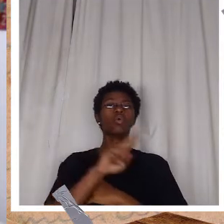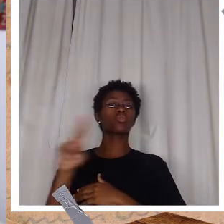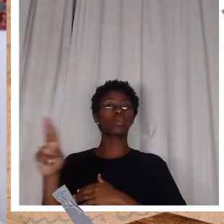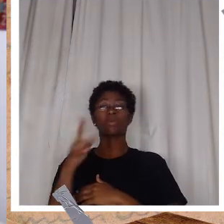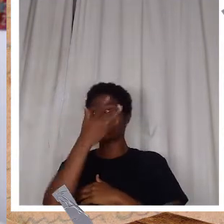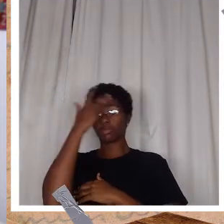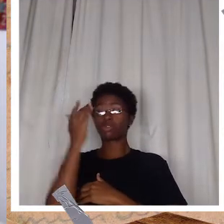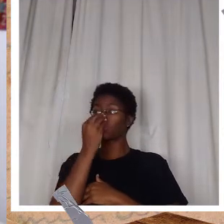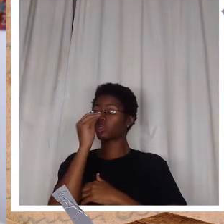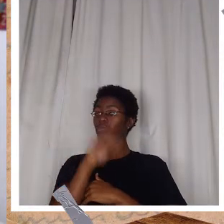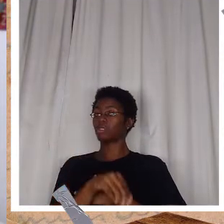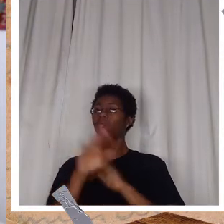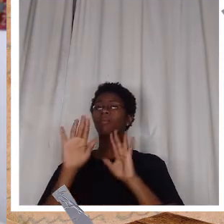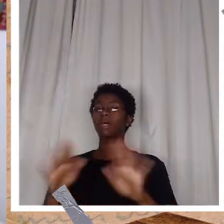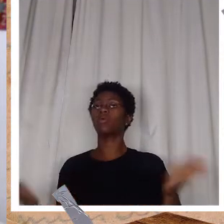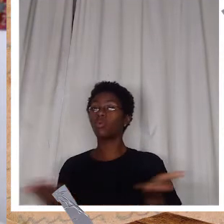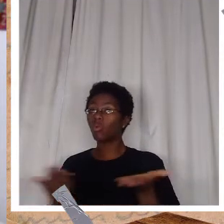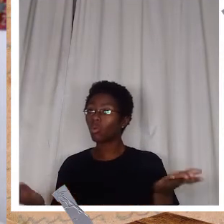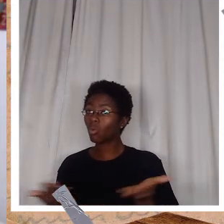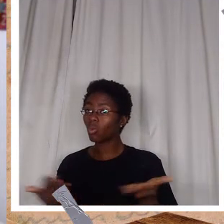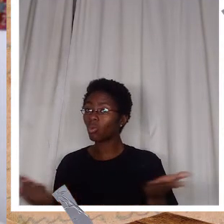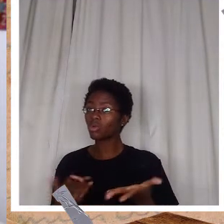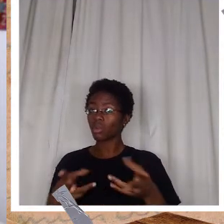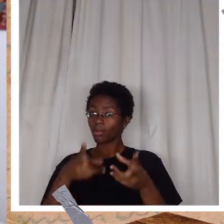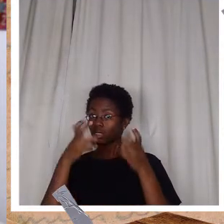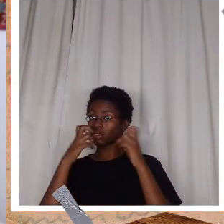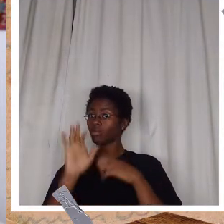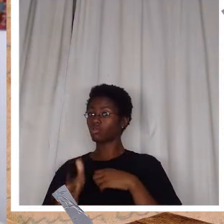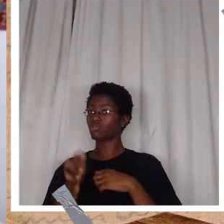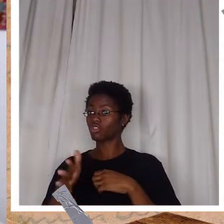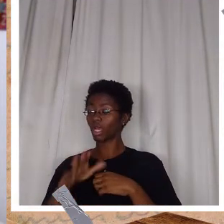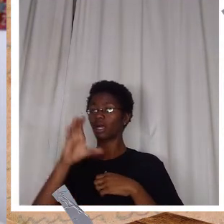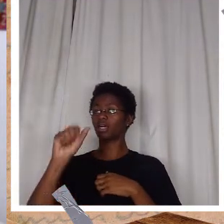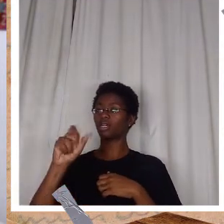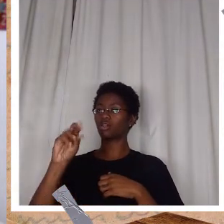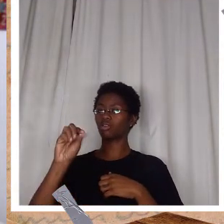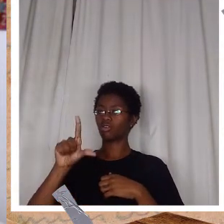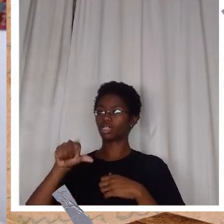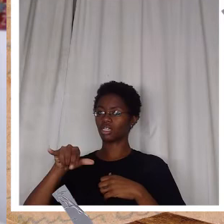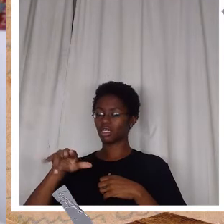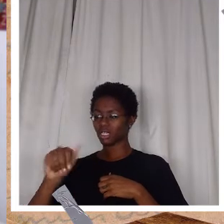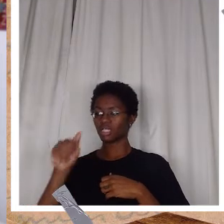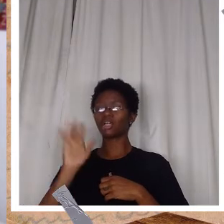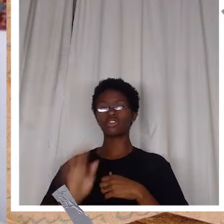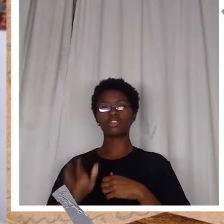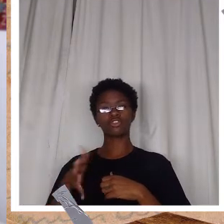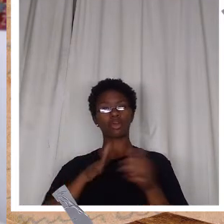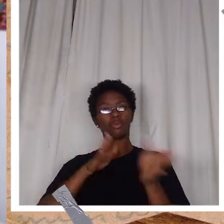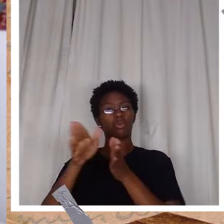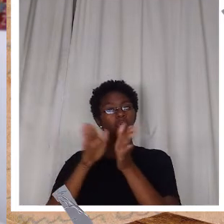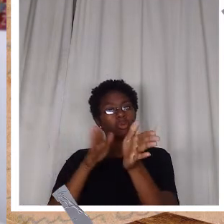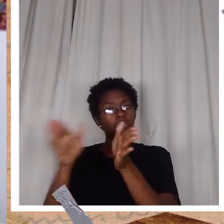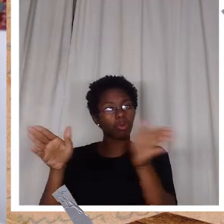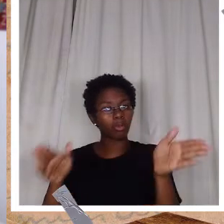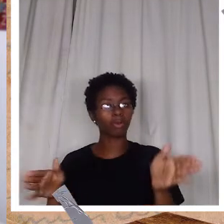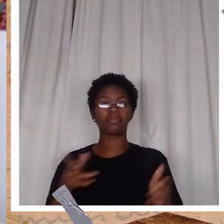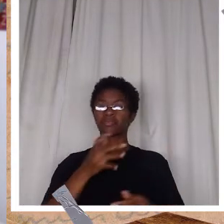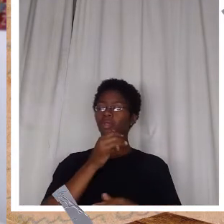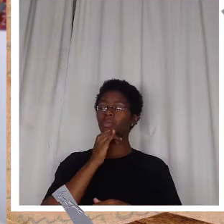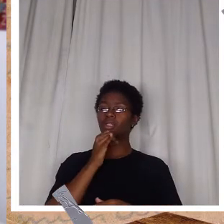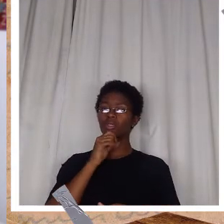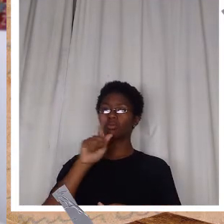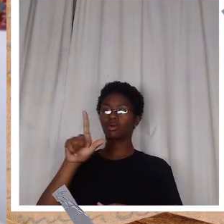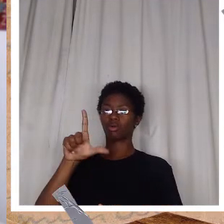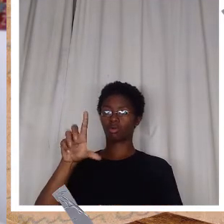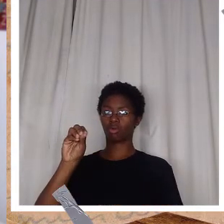esquecido, mas hoje a gente já vê ela entrando em alguns caminhos. A Globo acabou de fazer uma série aí agora, né, que é aquela